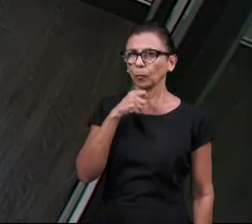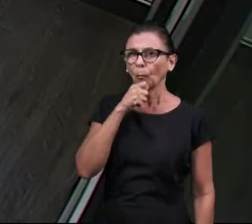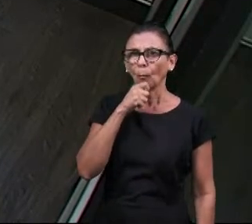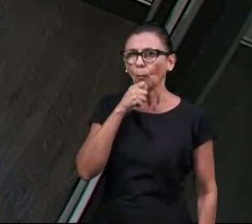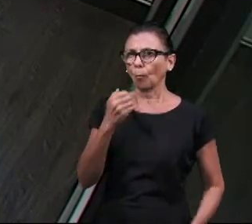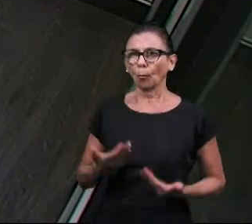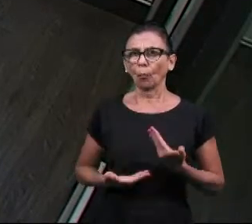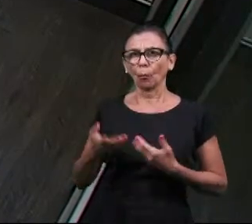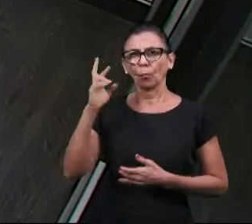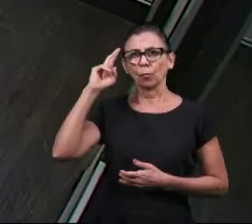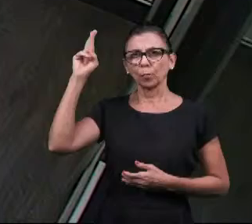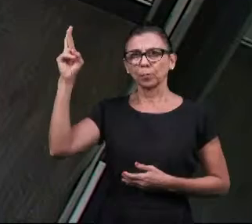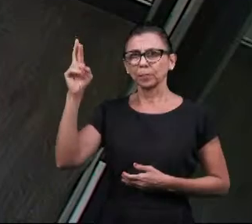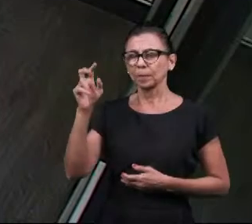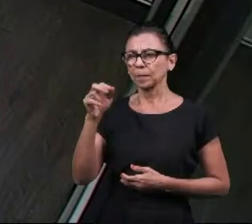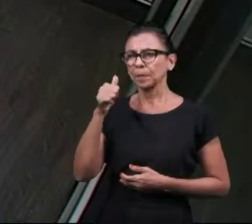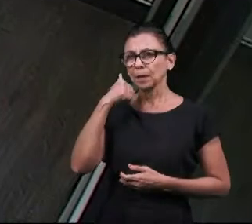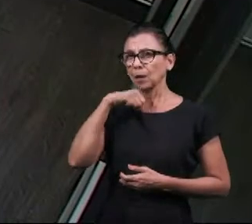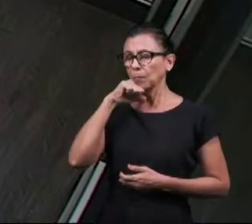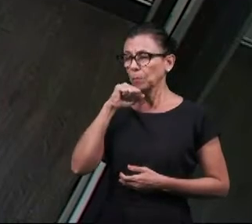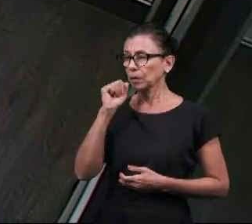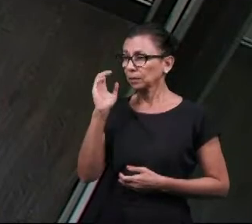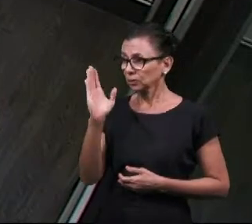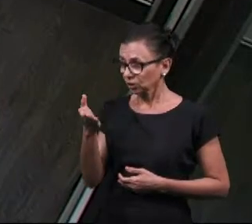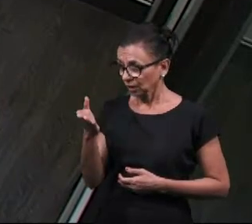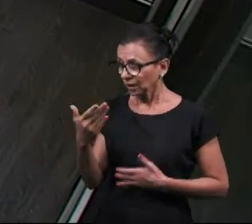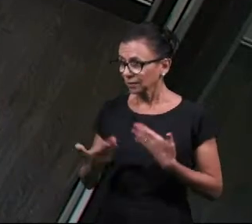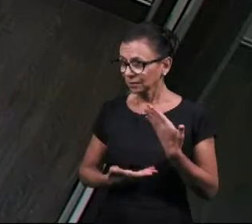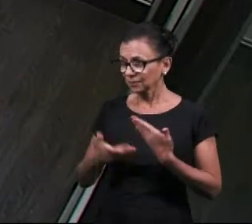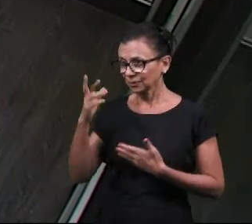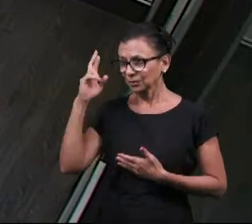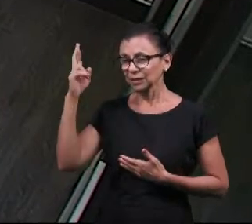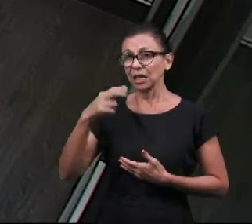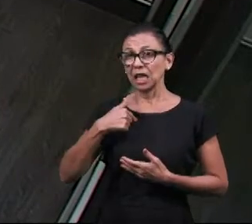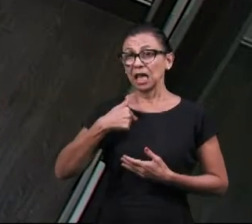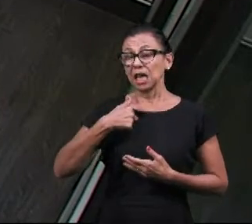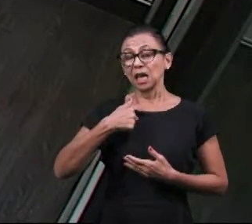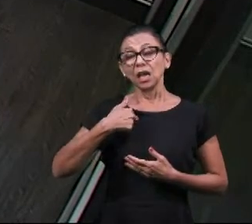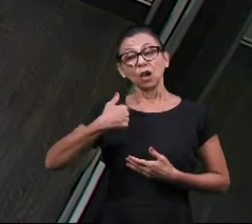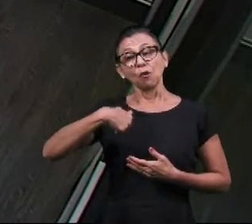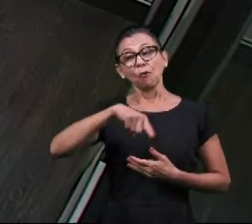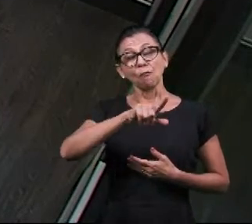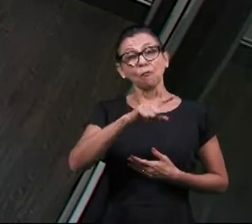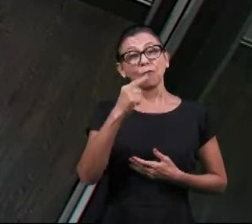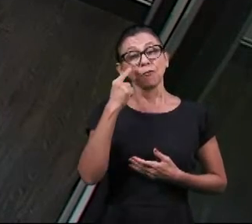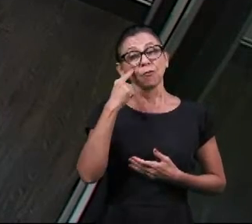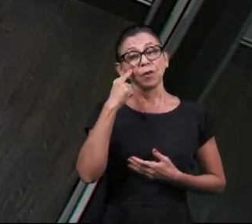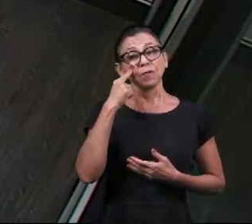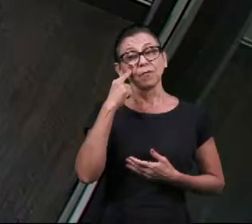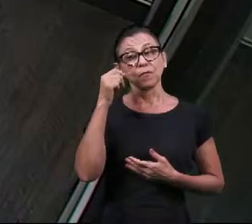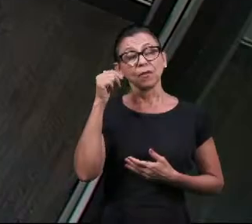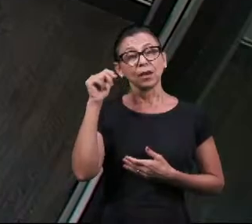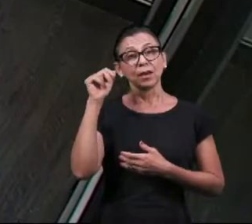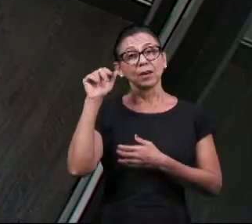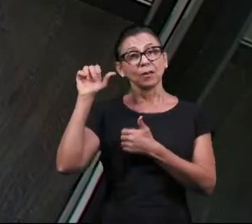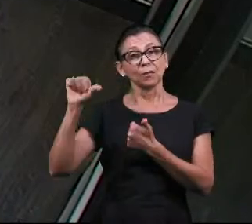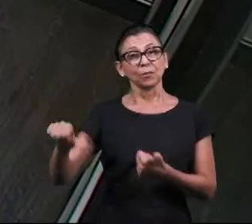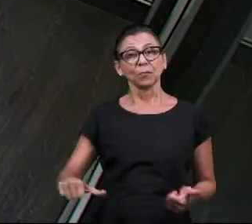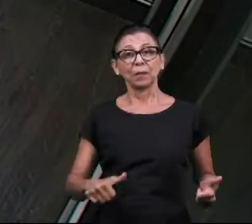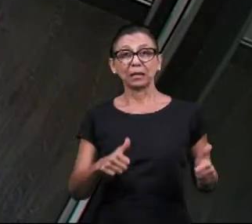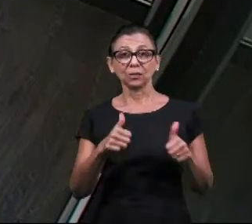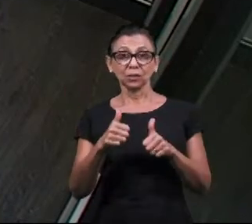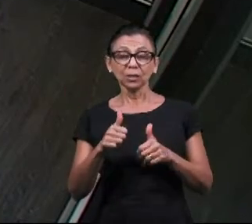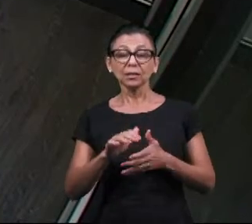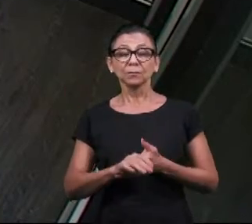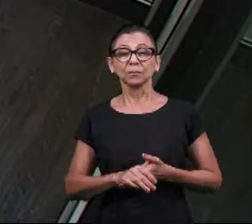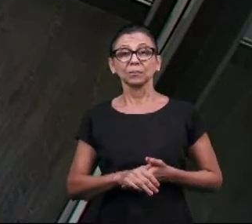serviu o Senhor, tanto que o pastor estava no batismo dela. Sim, eu e a minha esposa. Vocês foram como convidados, Fomos